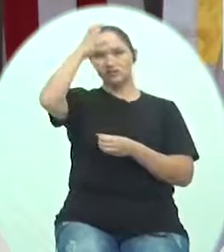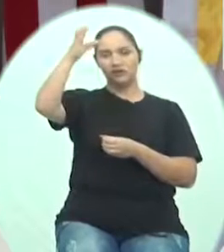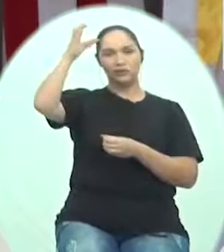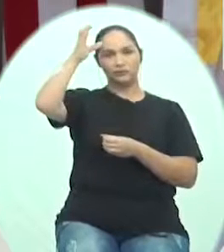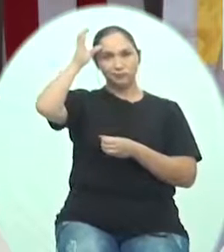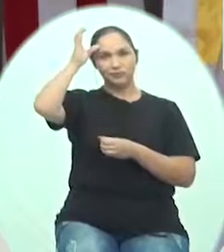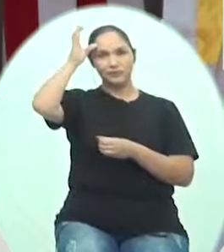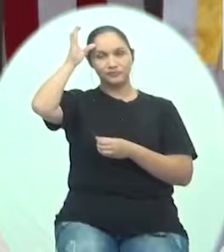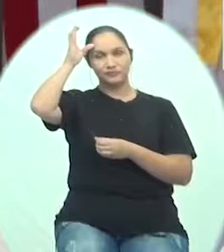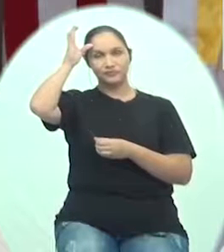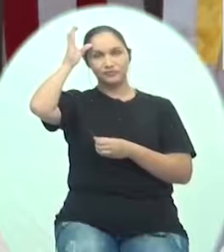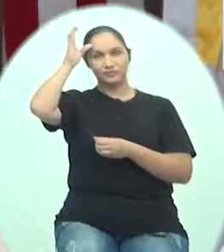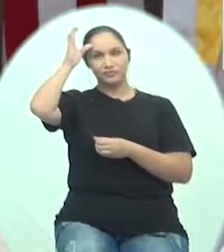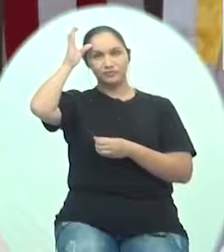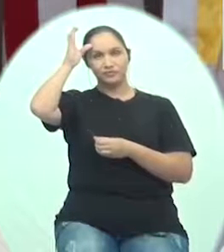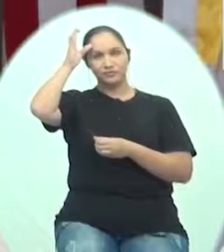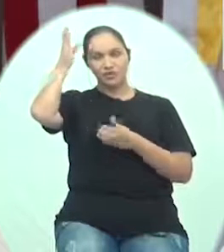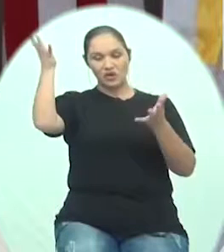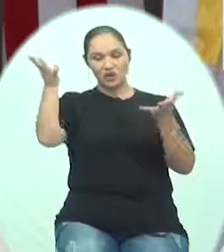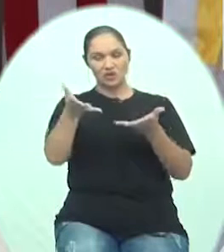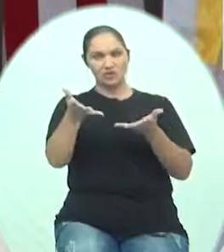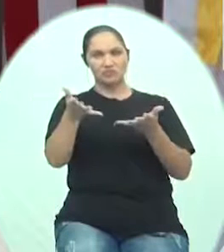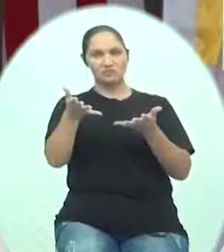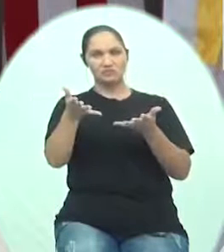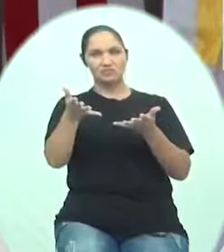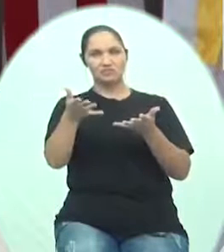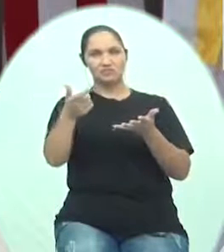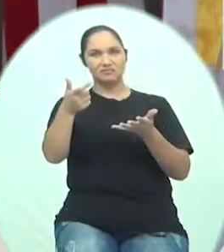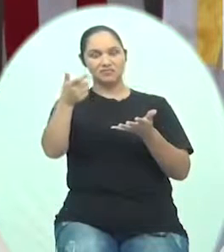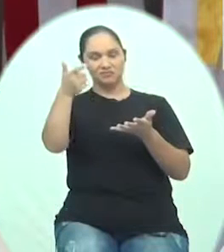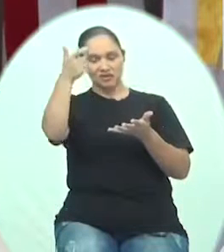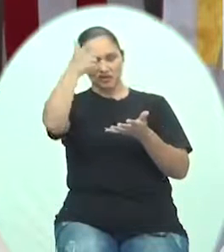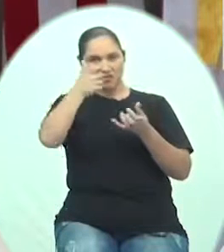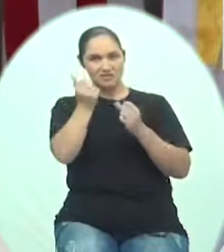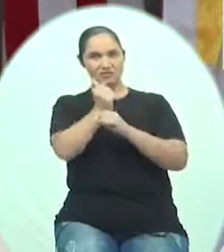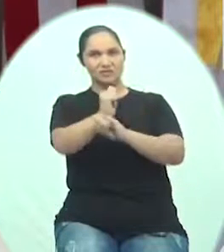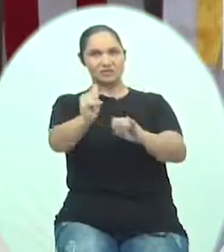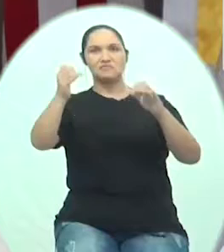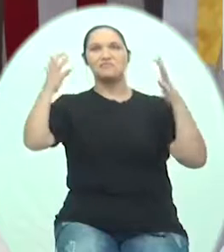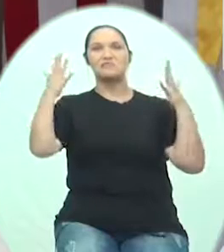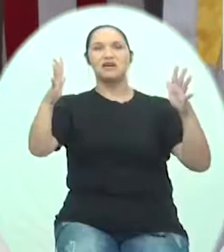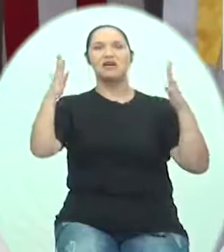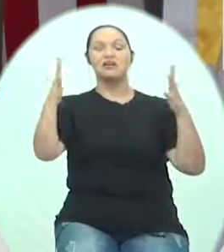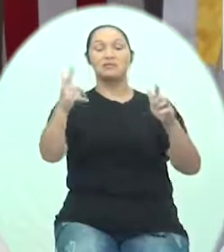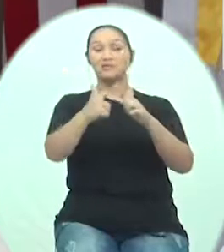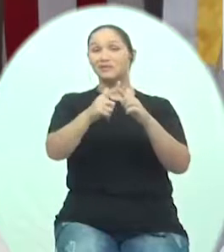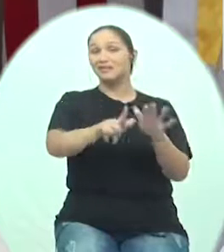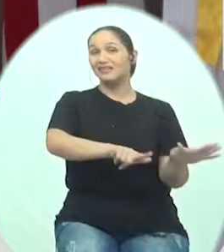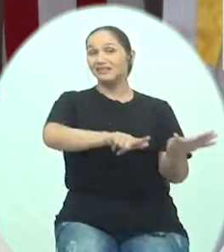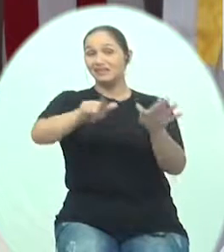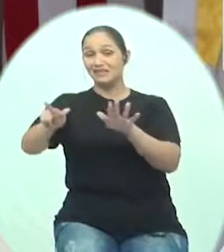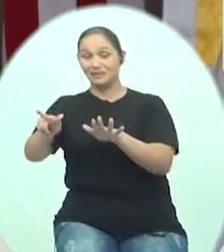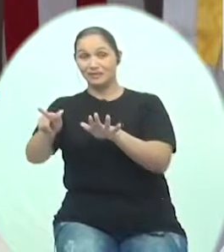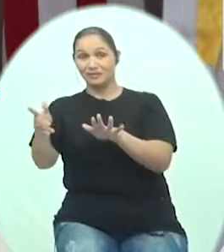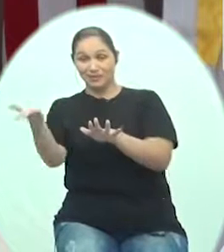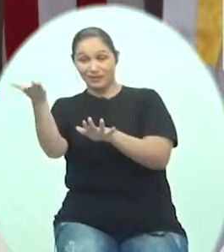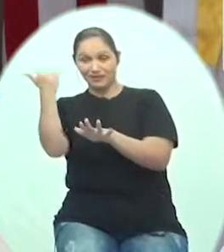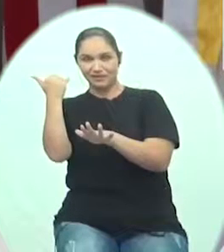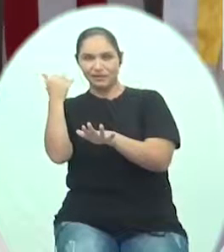tá de parabéns semana passada eh semana passada na sexta-feira